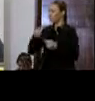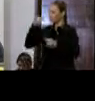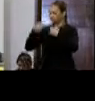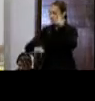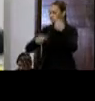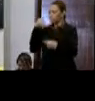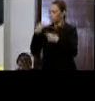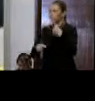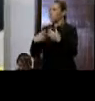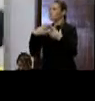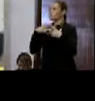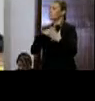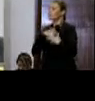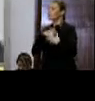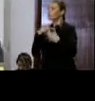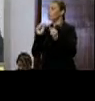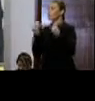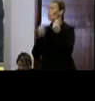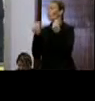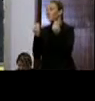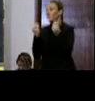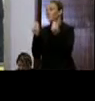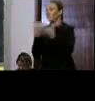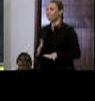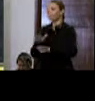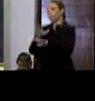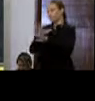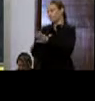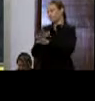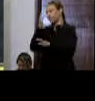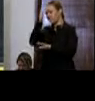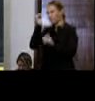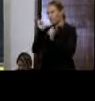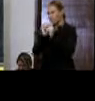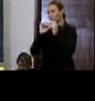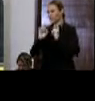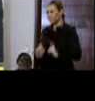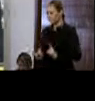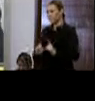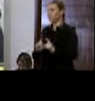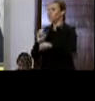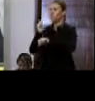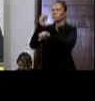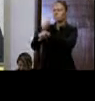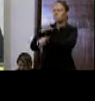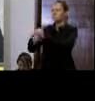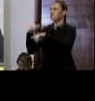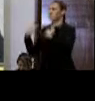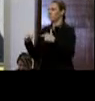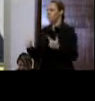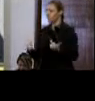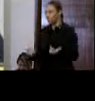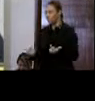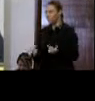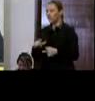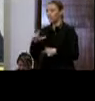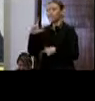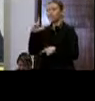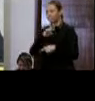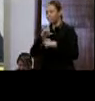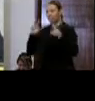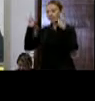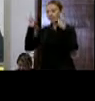debater formas de inclusão da pessoa com deficiência no mercado de trabalho. Tem sido um